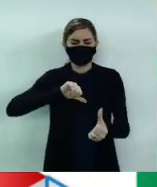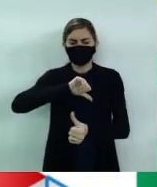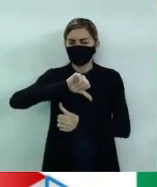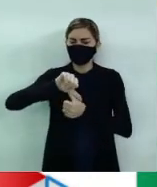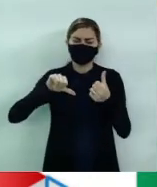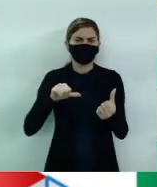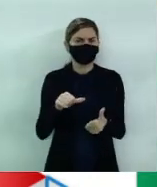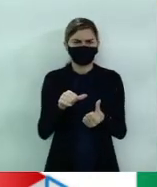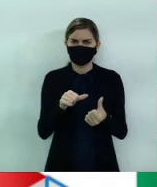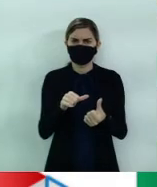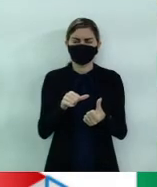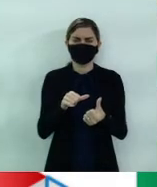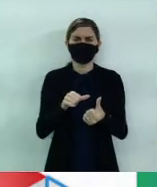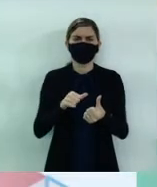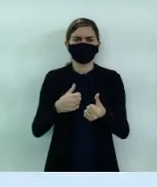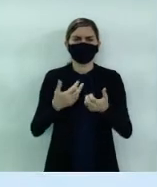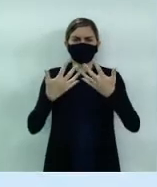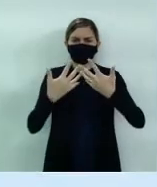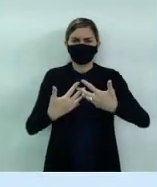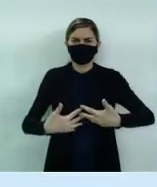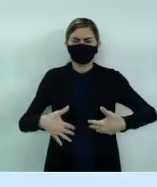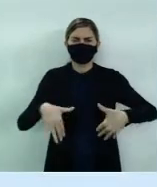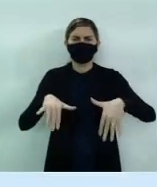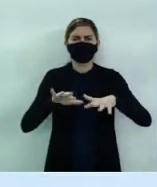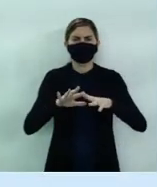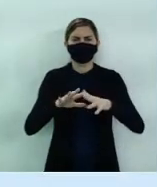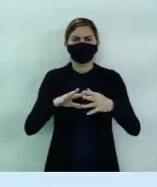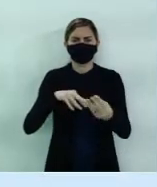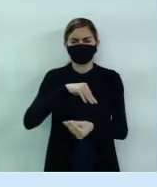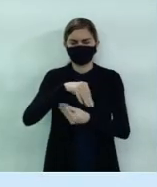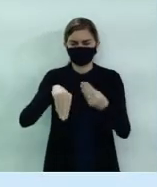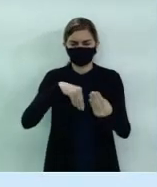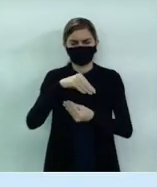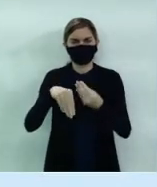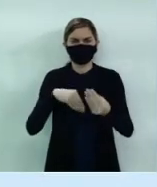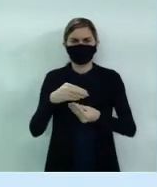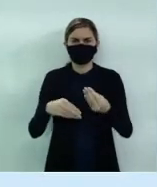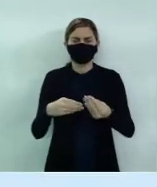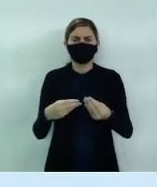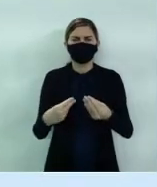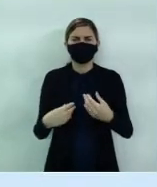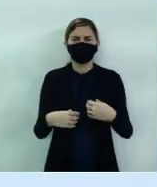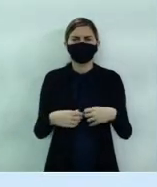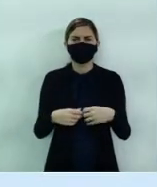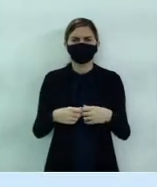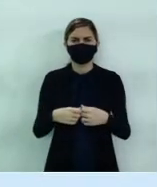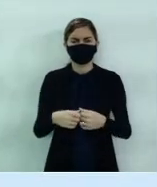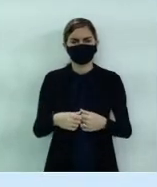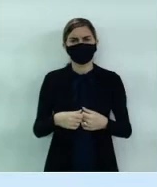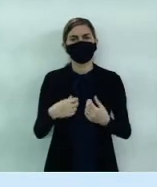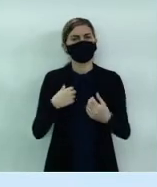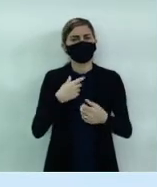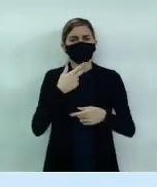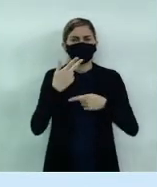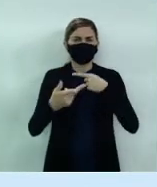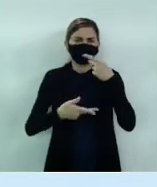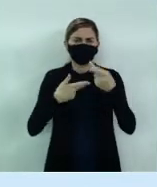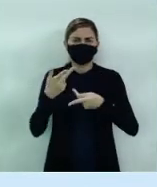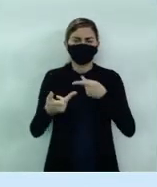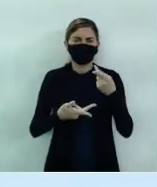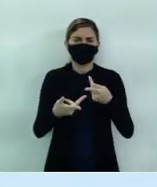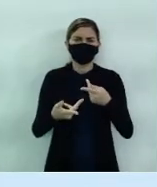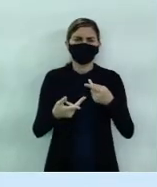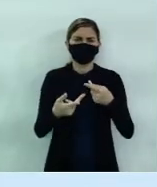alterando intimamente a natureza da substância. Mas quando a gente fala